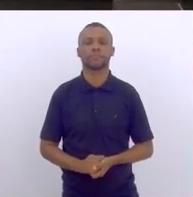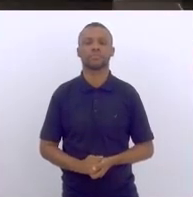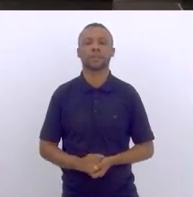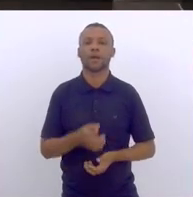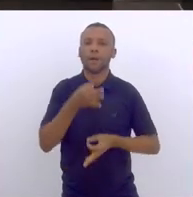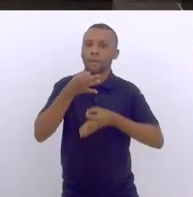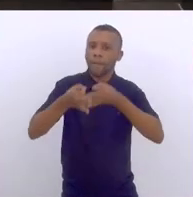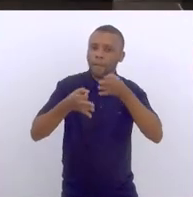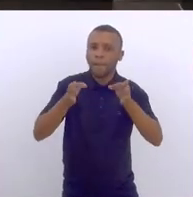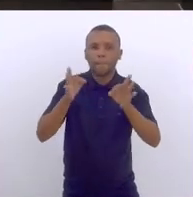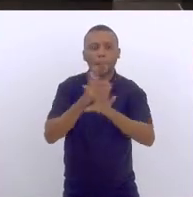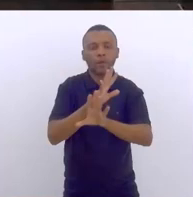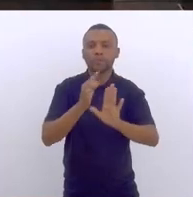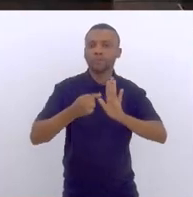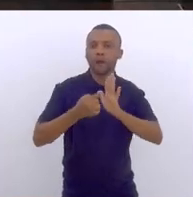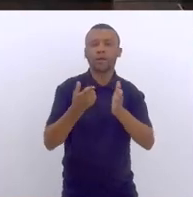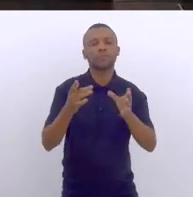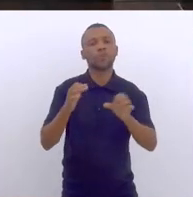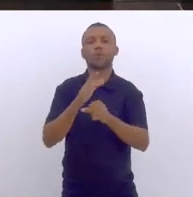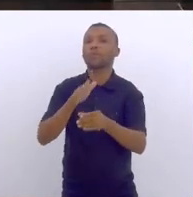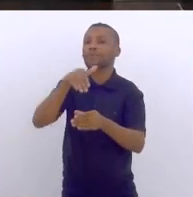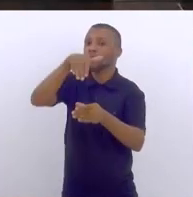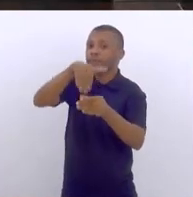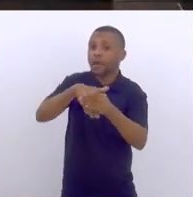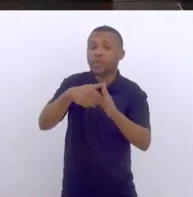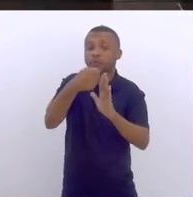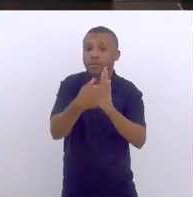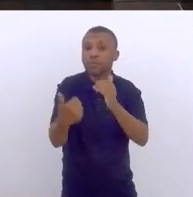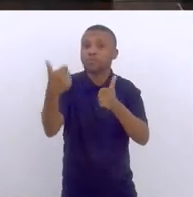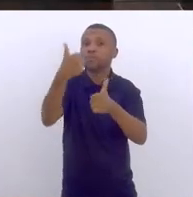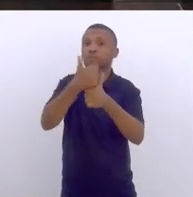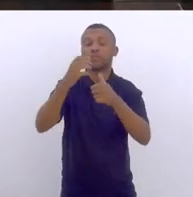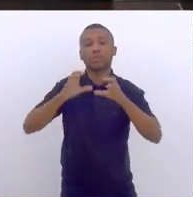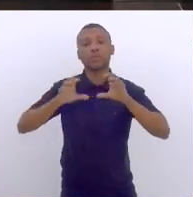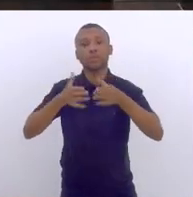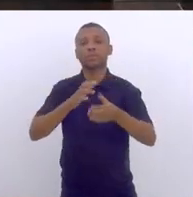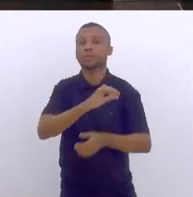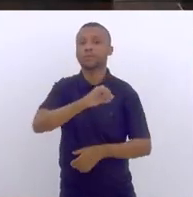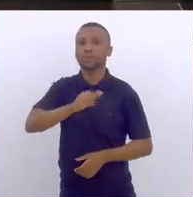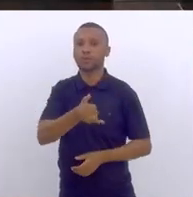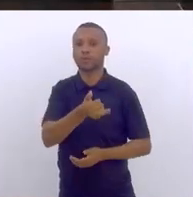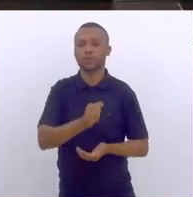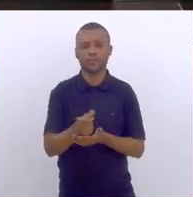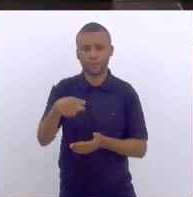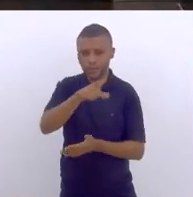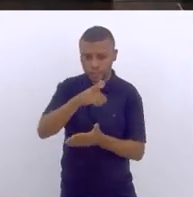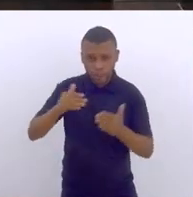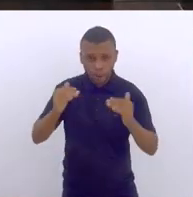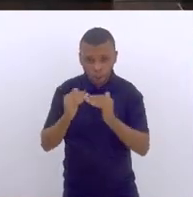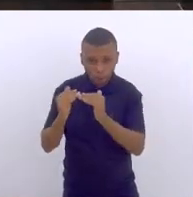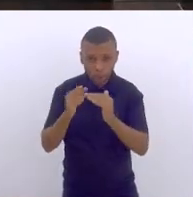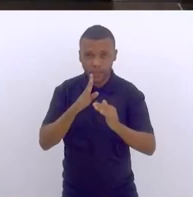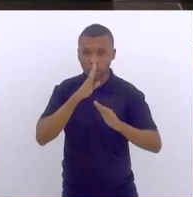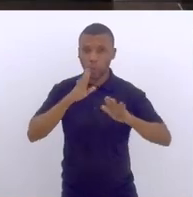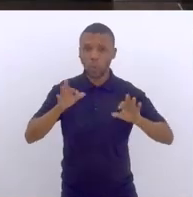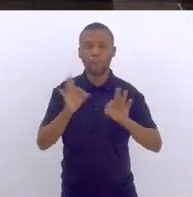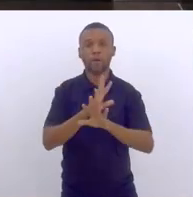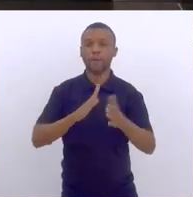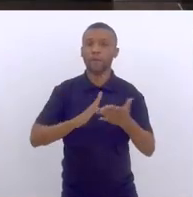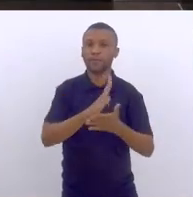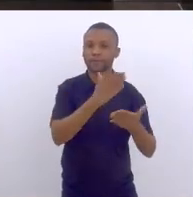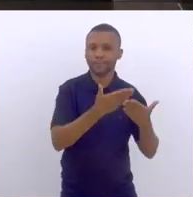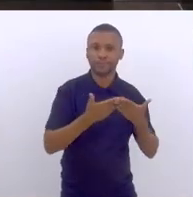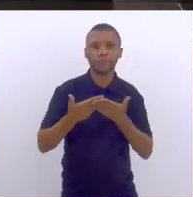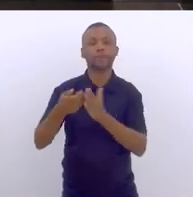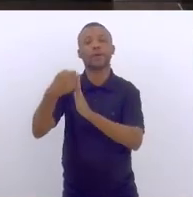pareceres emitidos em votação, o substitutivo da Comissão de Constituição e Justiça. Se os que aprovam permaneçam como estão, aprovada, vai